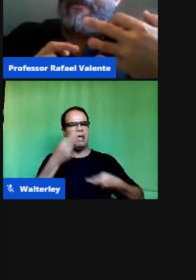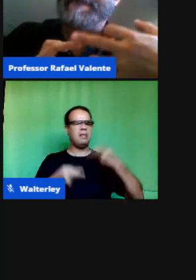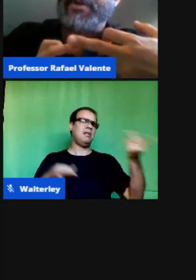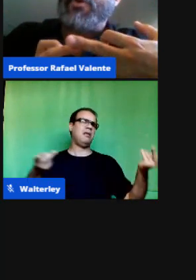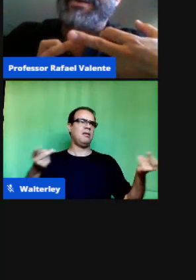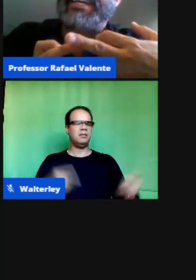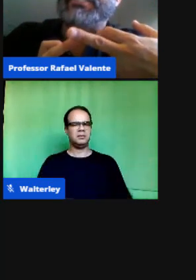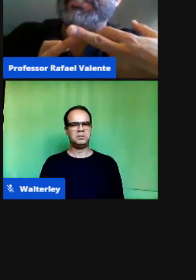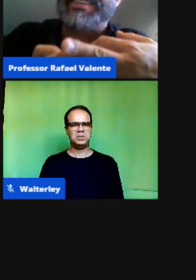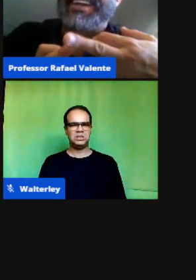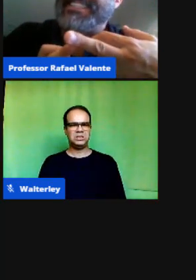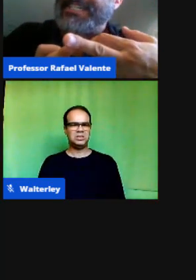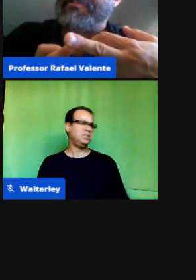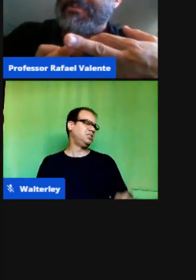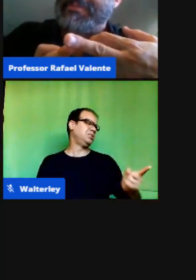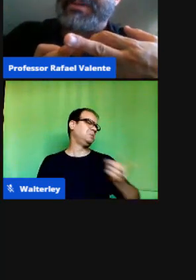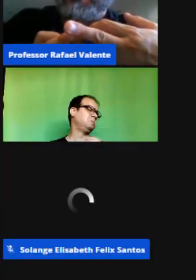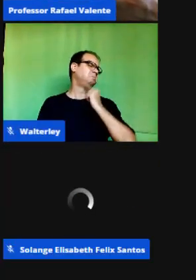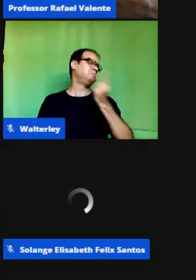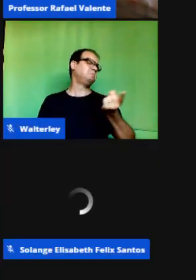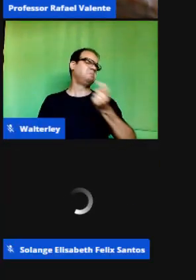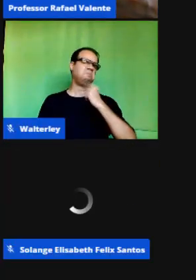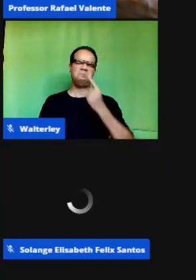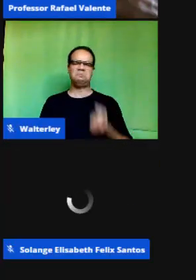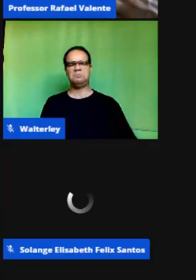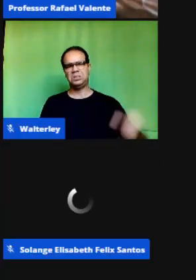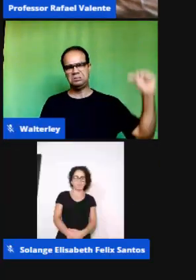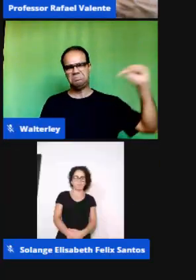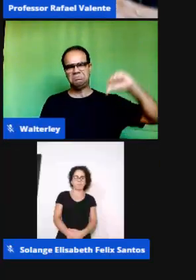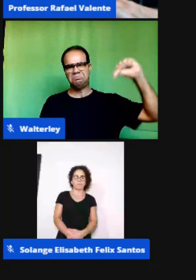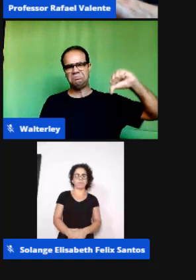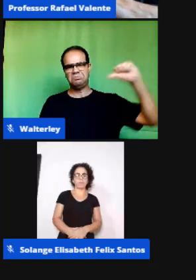negatividade, procrastinar, esse era um problema que eu tinha,